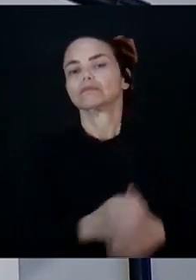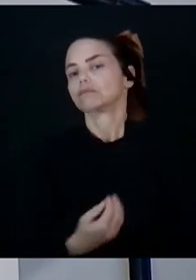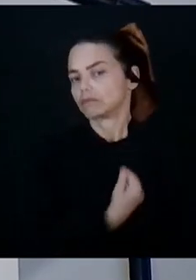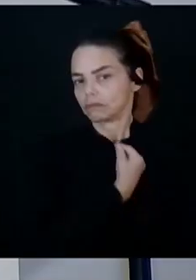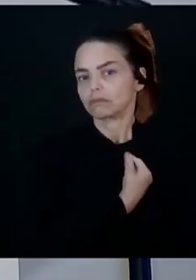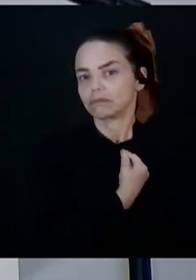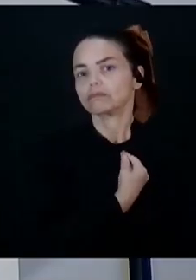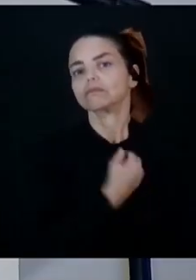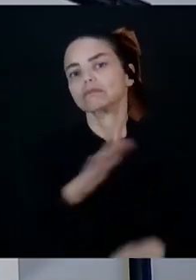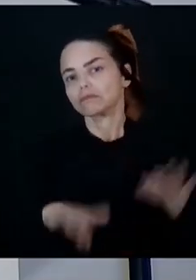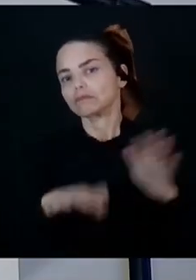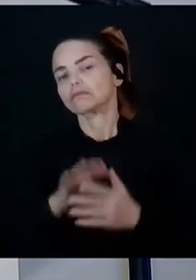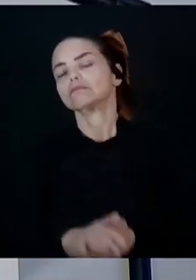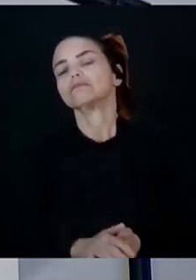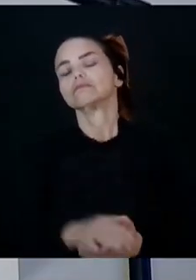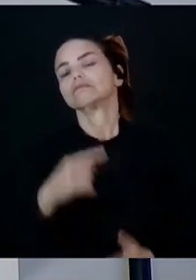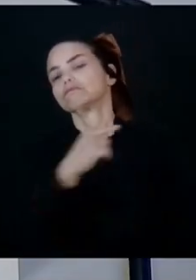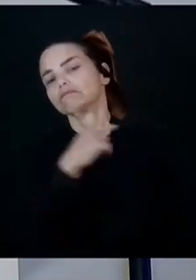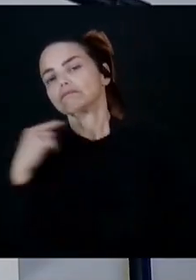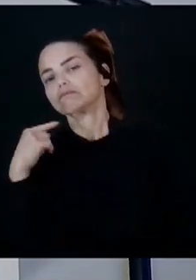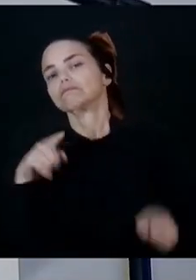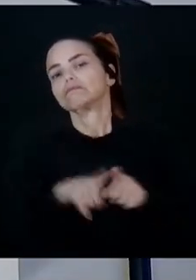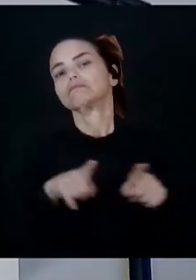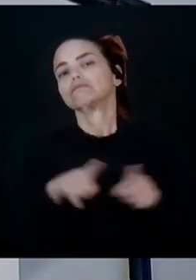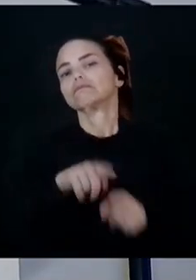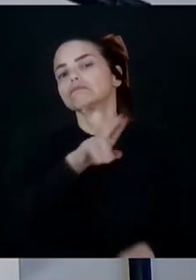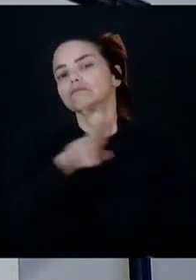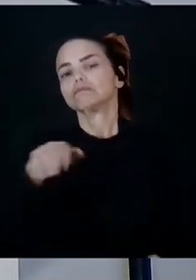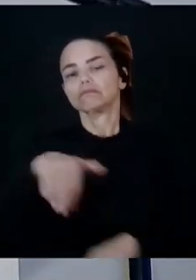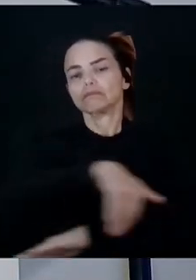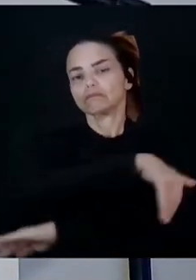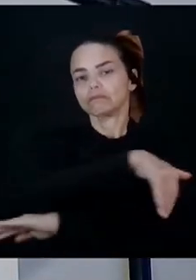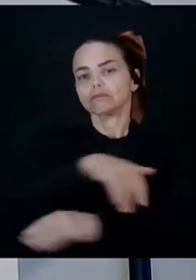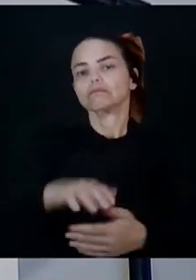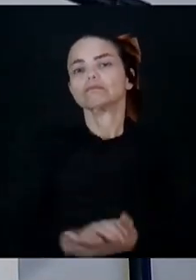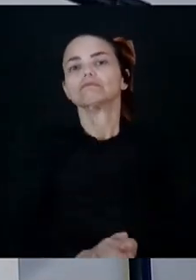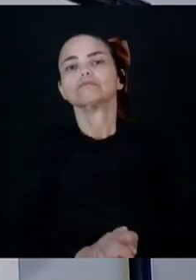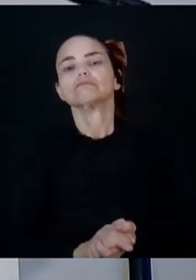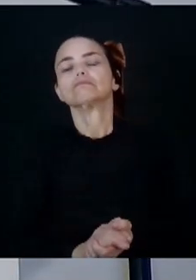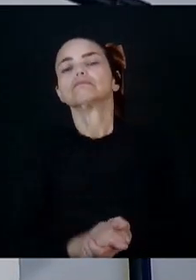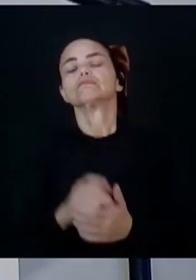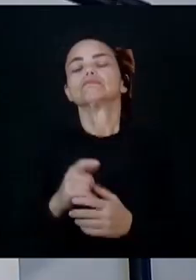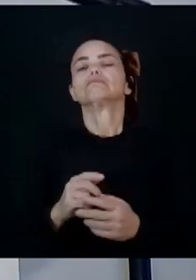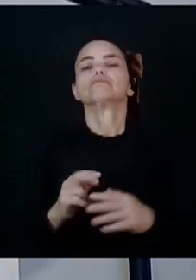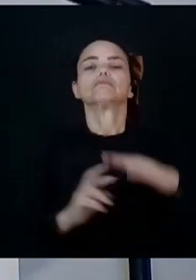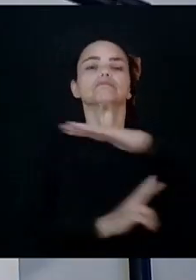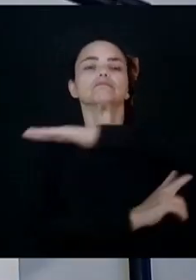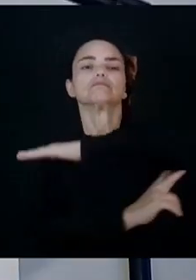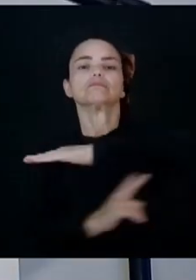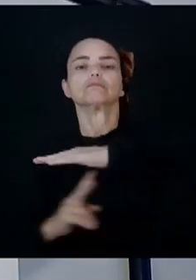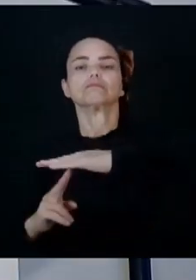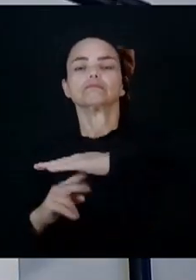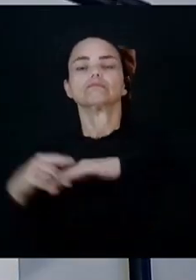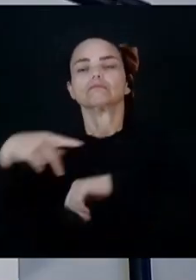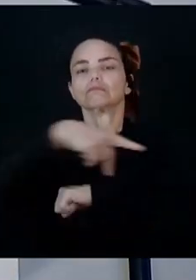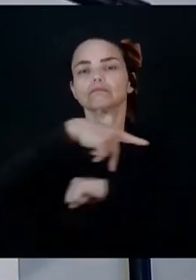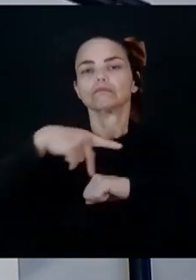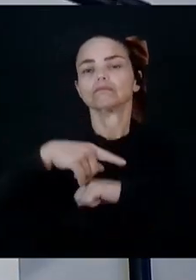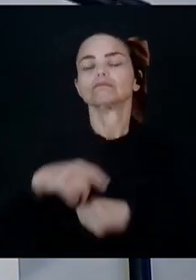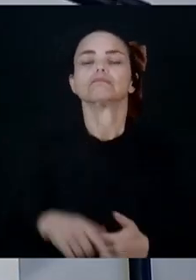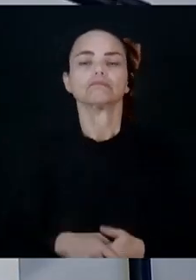né, pós-morte, com o nome de ruas, viadutos, praças, enfim. É algo que a gente tem